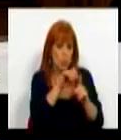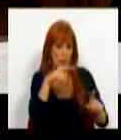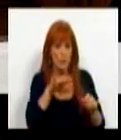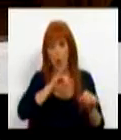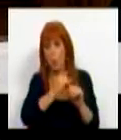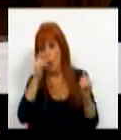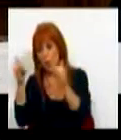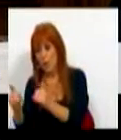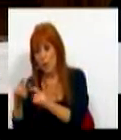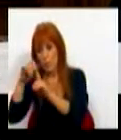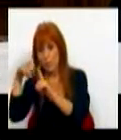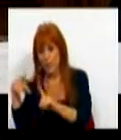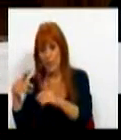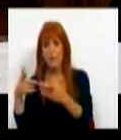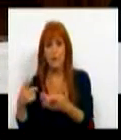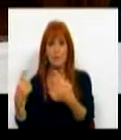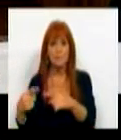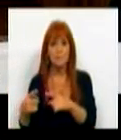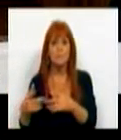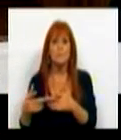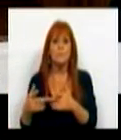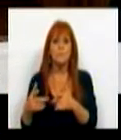Há outro lado do Banif, que